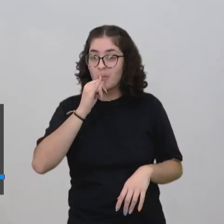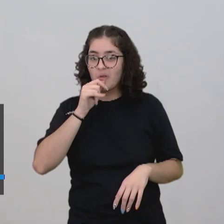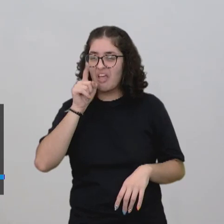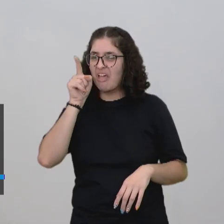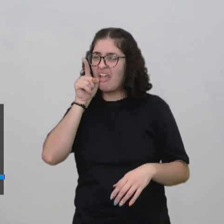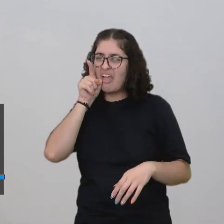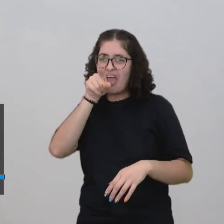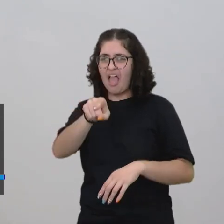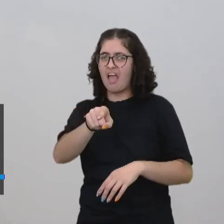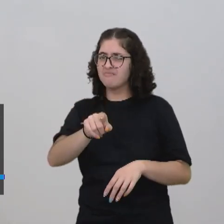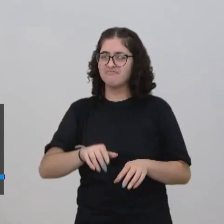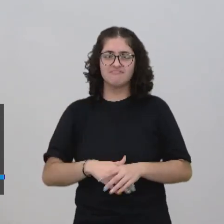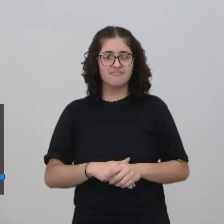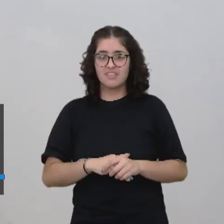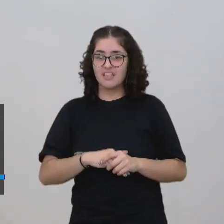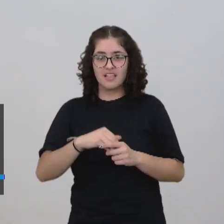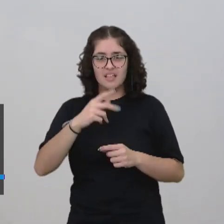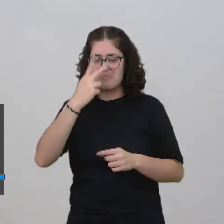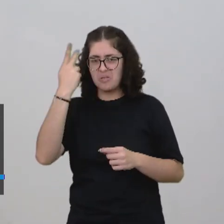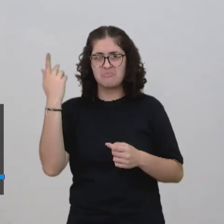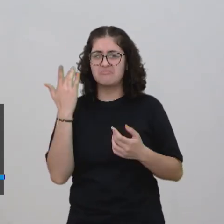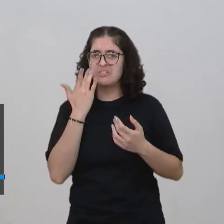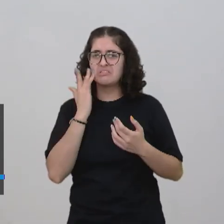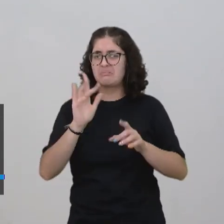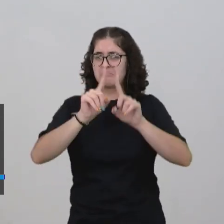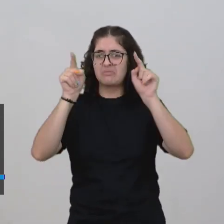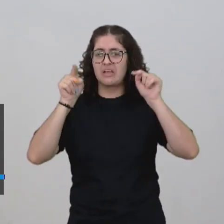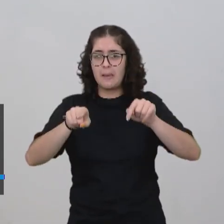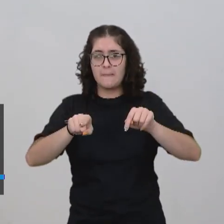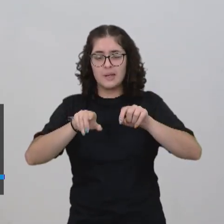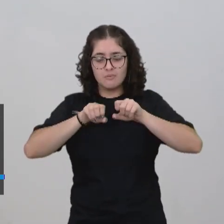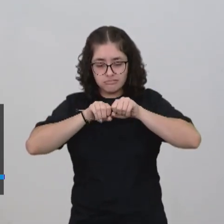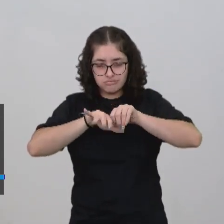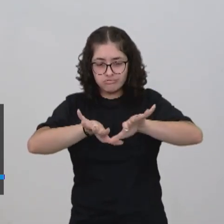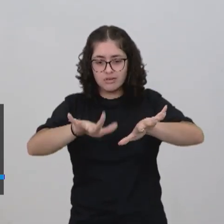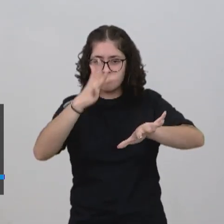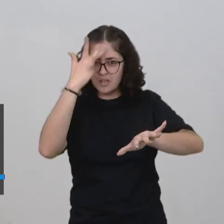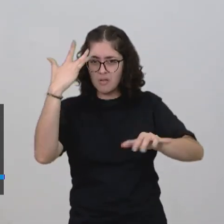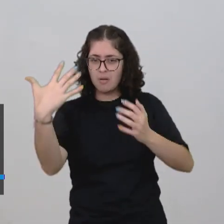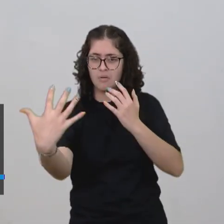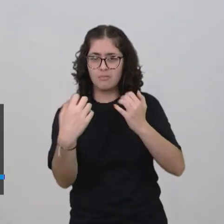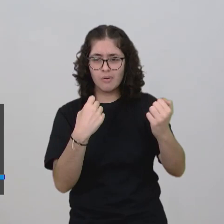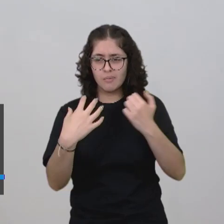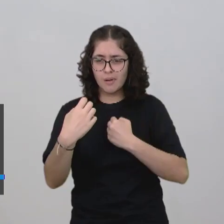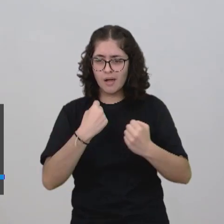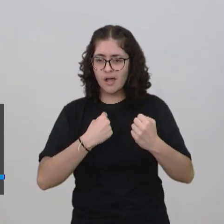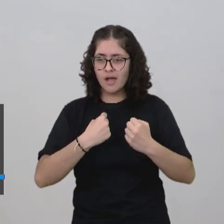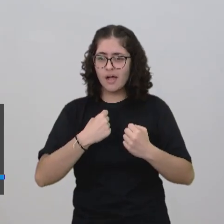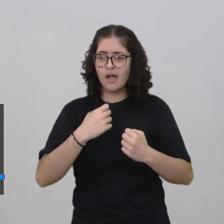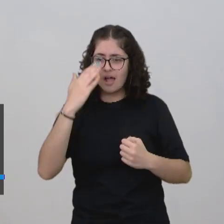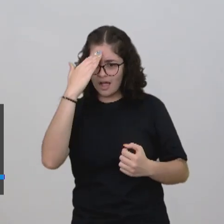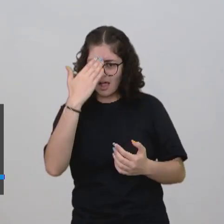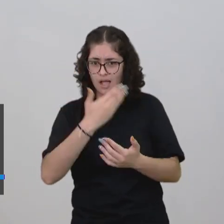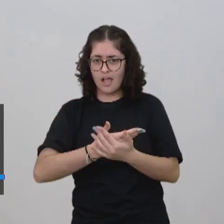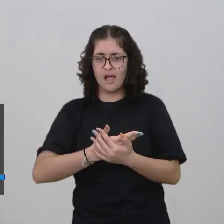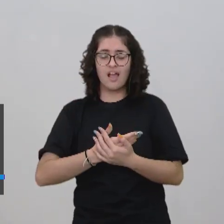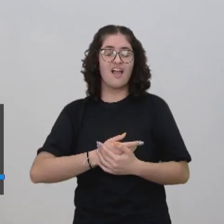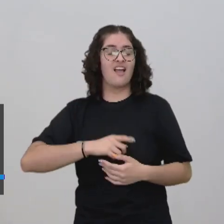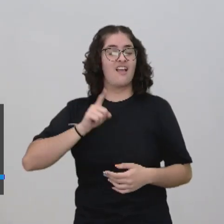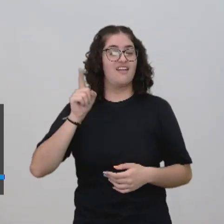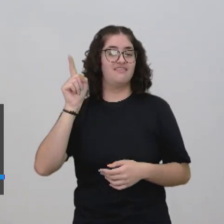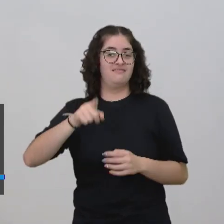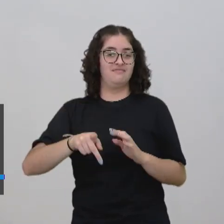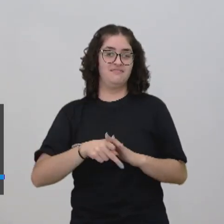fulano. Não é fulano, ele nem sabe quem você é. Mas a gente joga. Quanto mais pessoas deixarem de acreditar, é esquema de